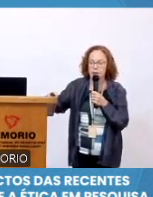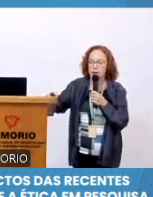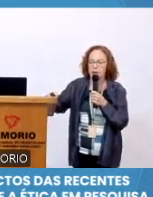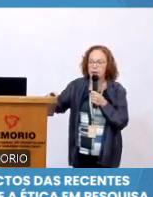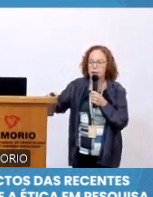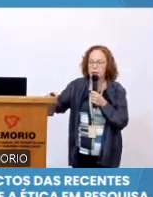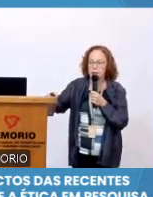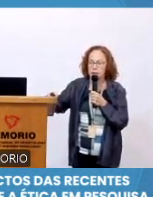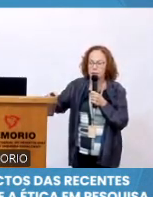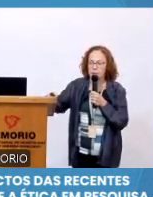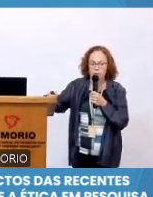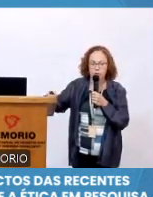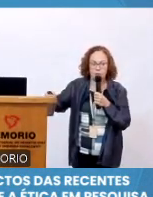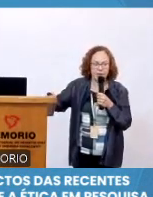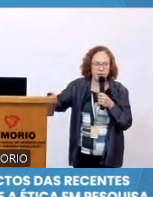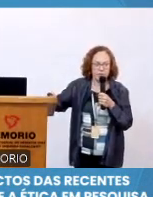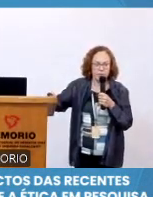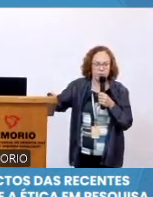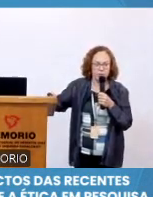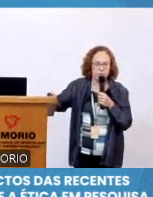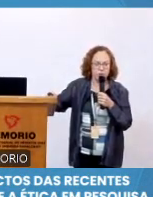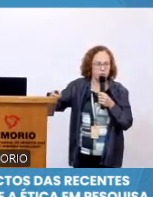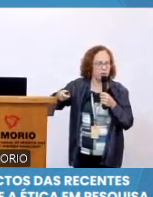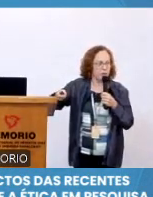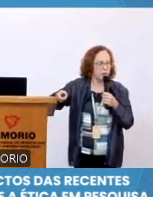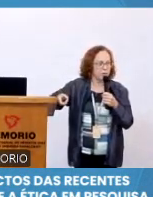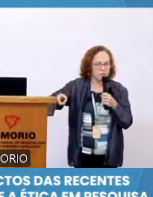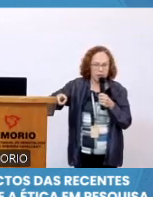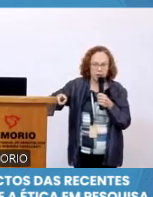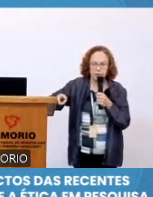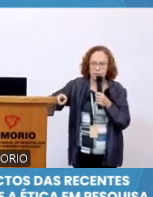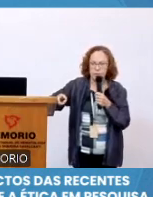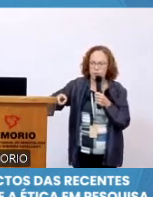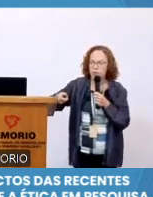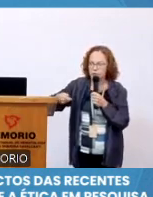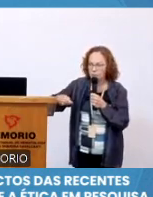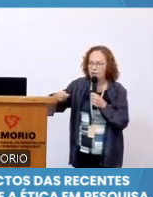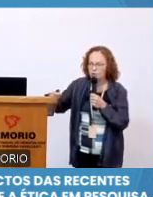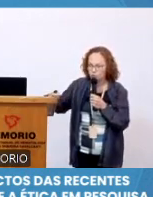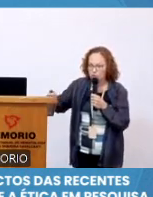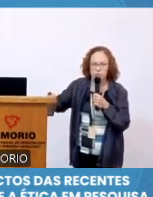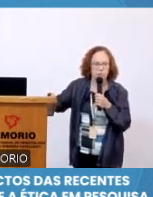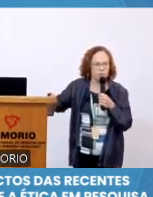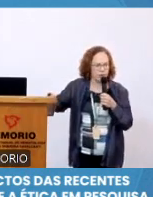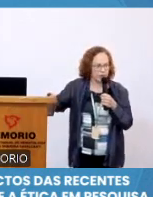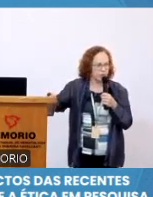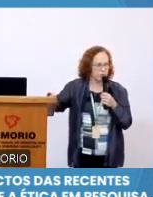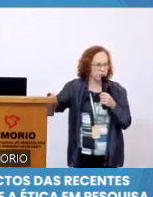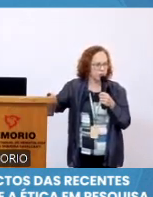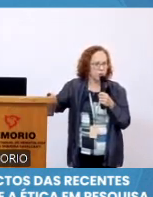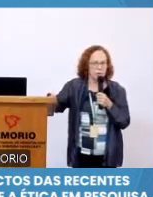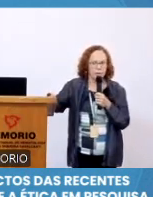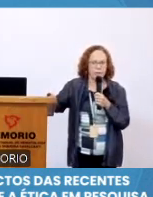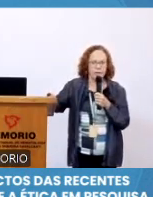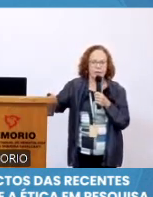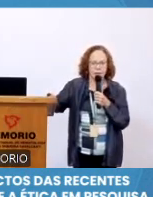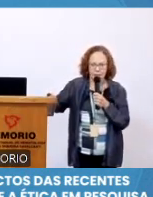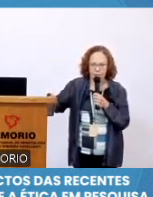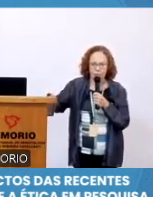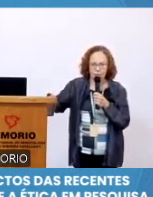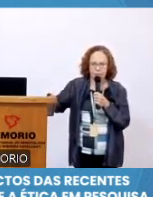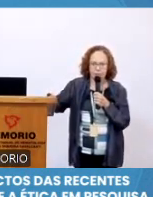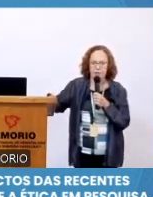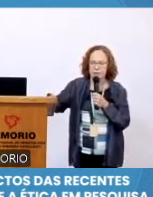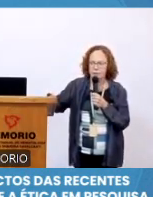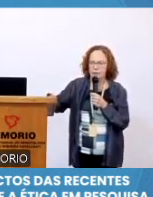esclarecido, pode ir preso, pode ser indiciado, pode ter prejuízo de fato,